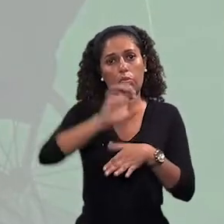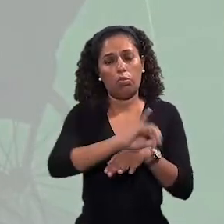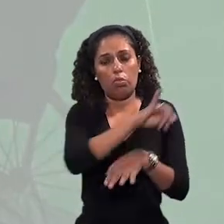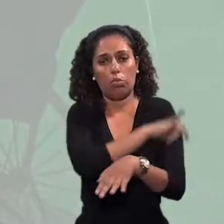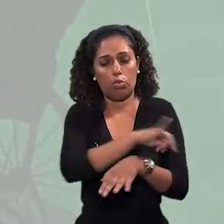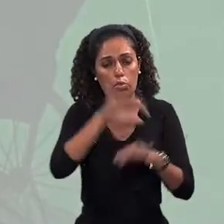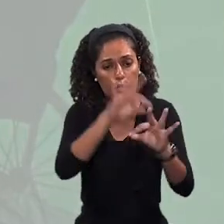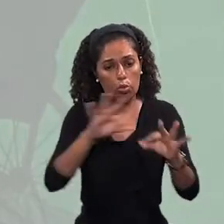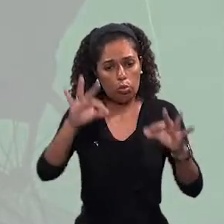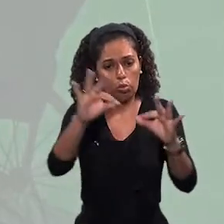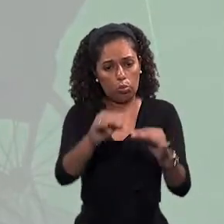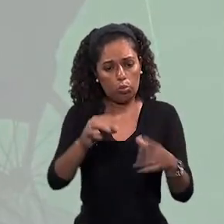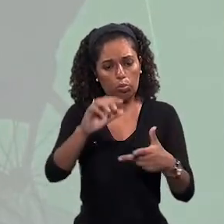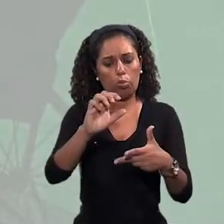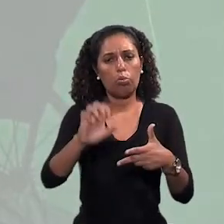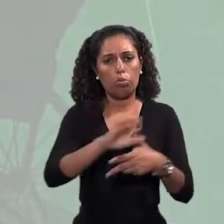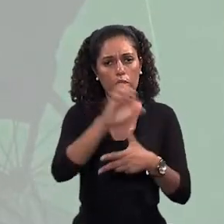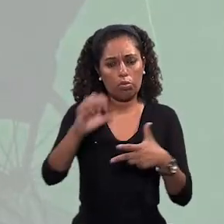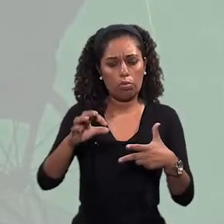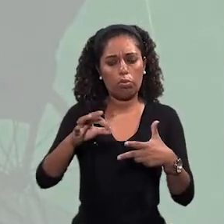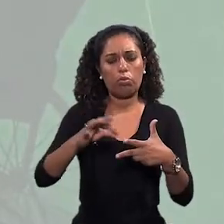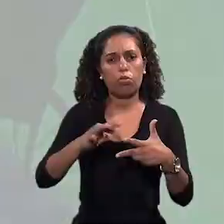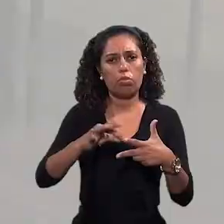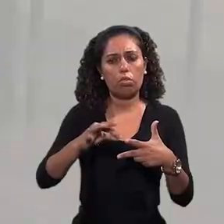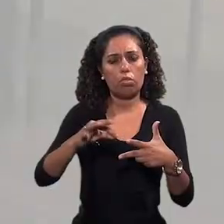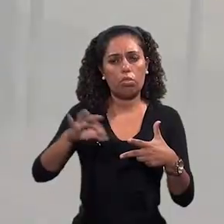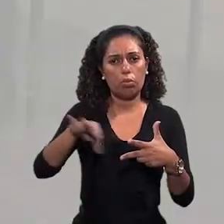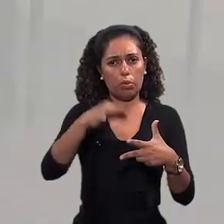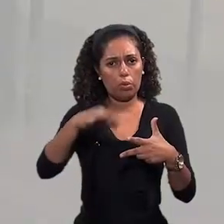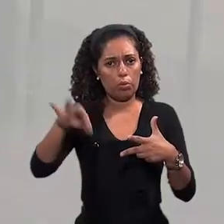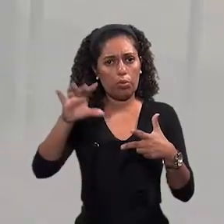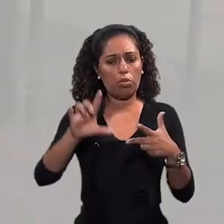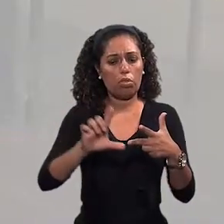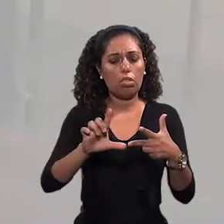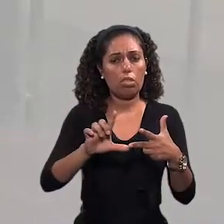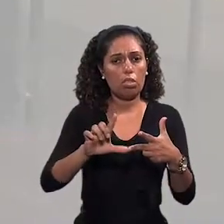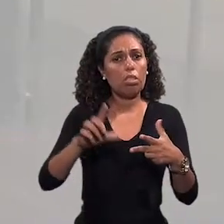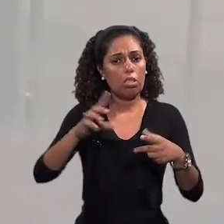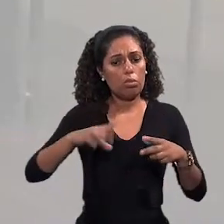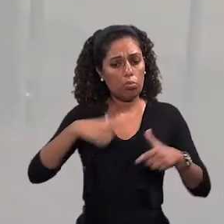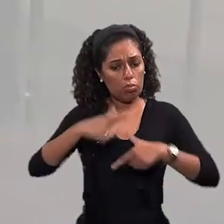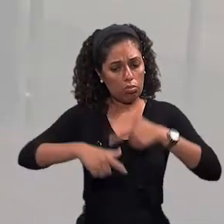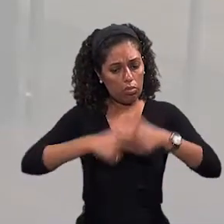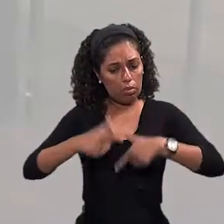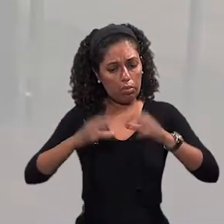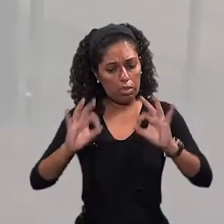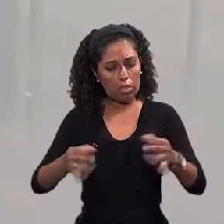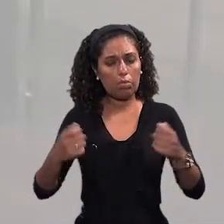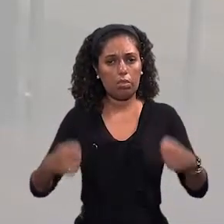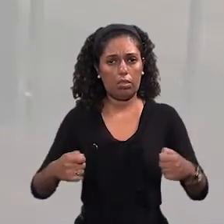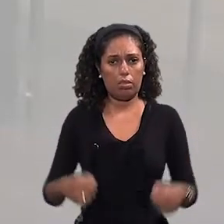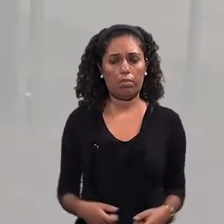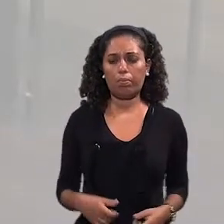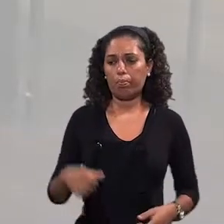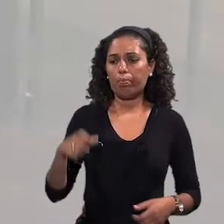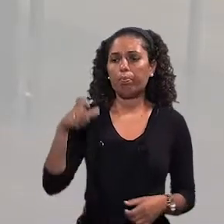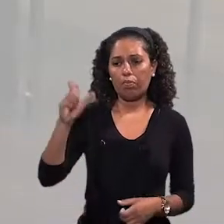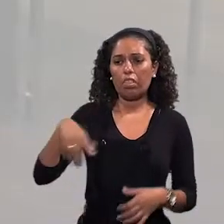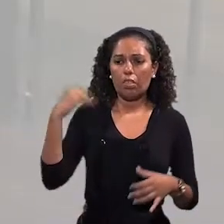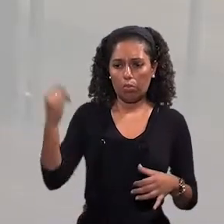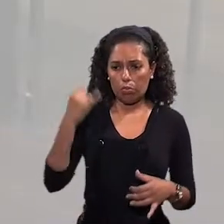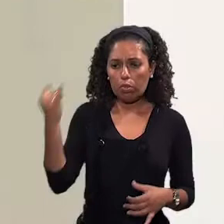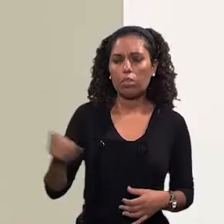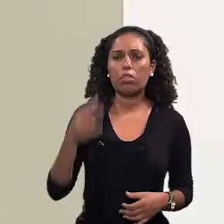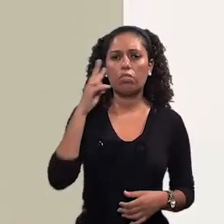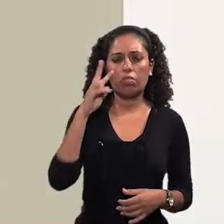todos os poderes têm que funcionar adequadamente. Queria fazer um adendo só Pois nesse não, ponto, deputado, muito rápido, que eu acho que essa celeridade é muito